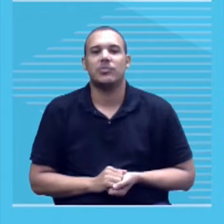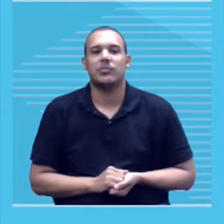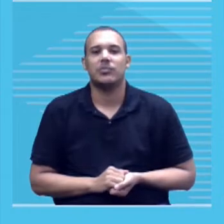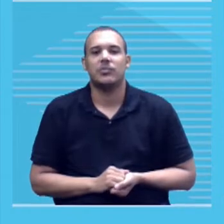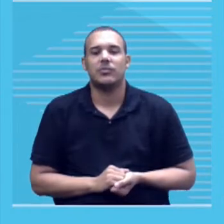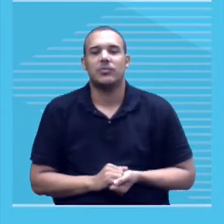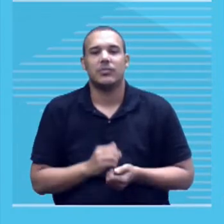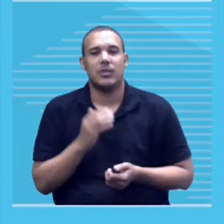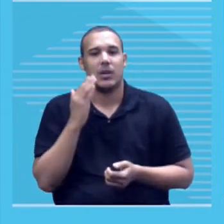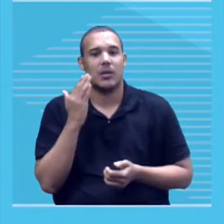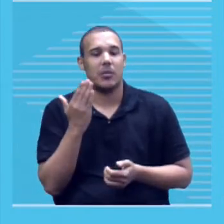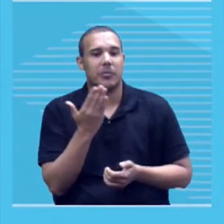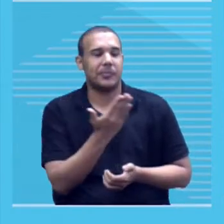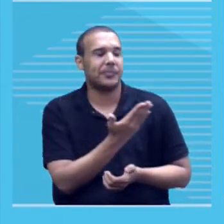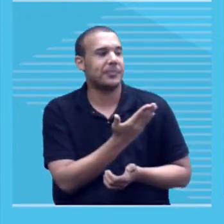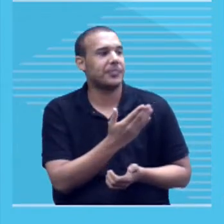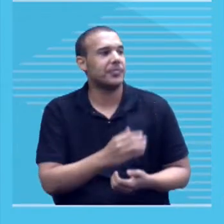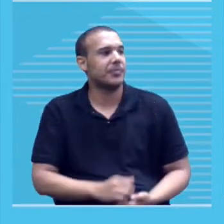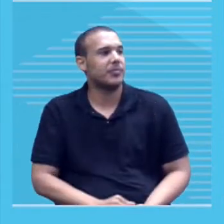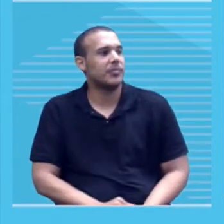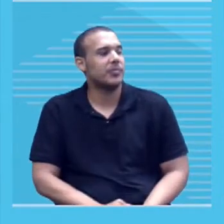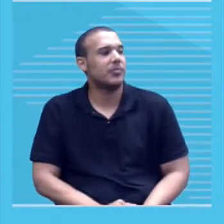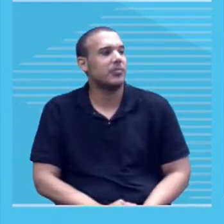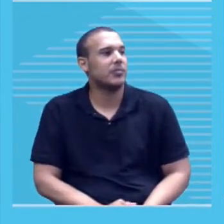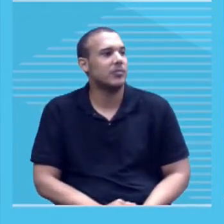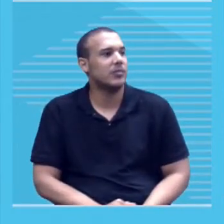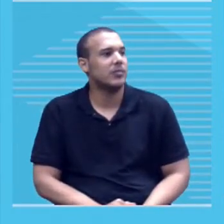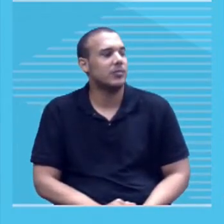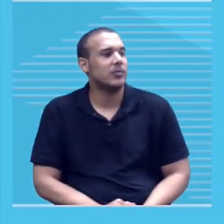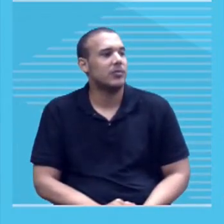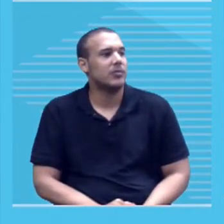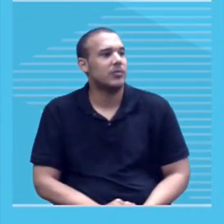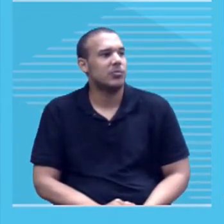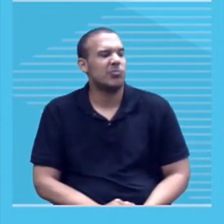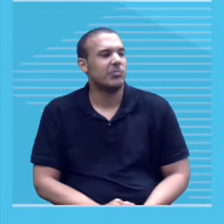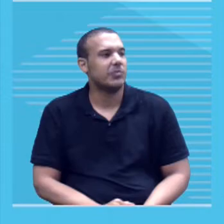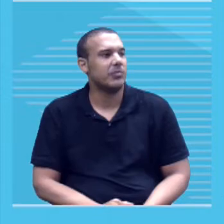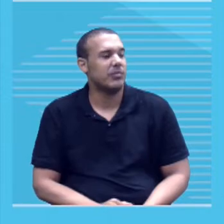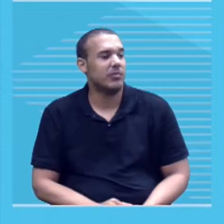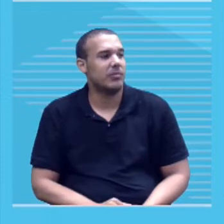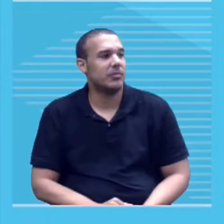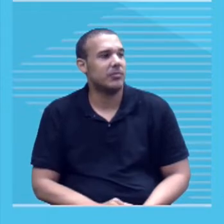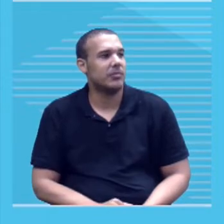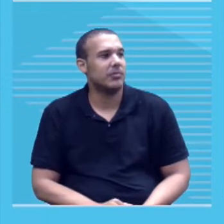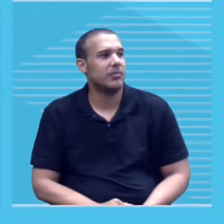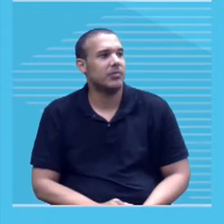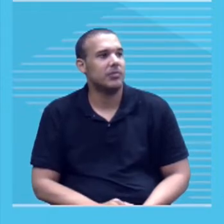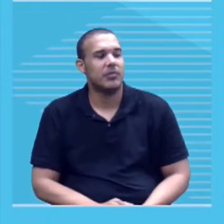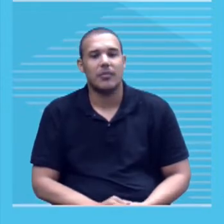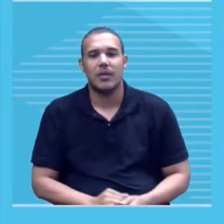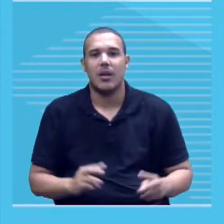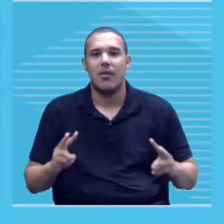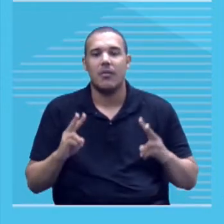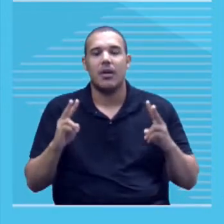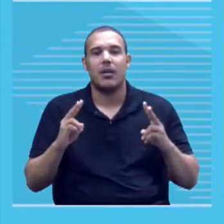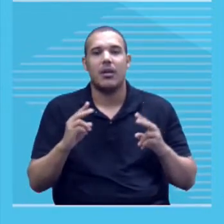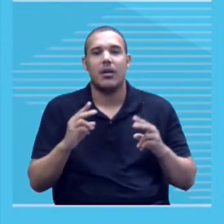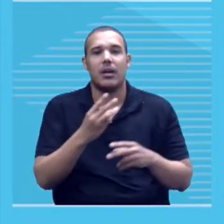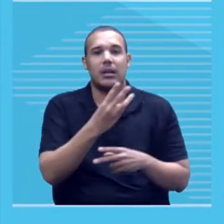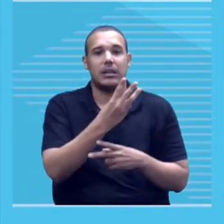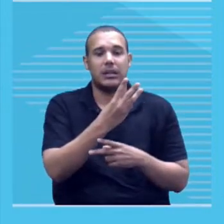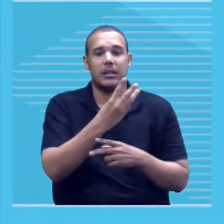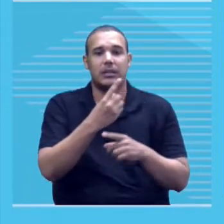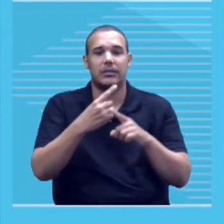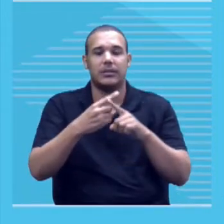qual seria o meu valor gasto? O valor que eu vou pagar para manter aquele sistema? Seria 3